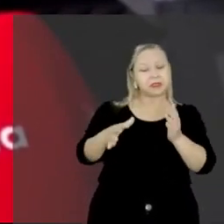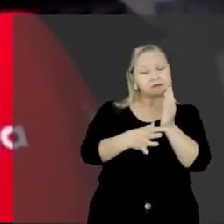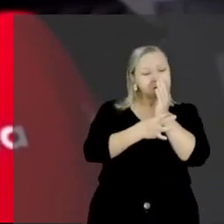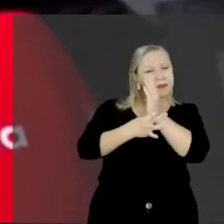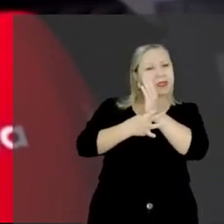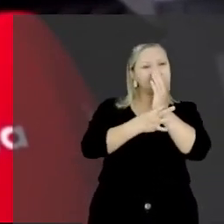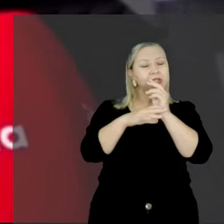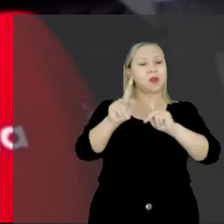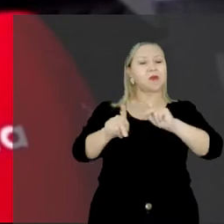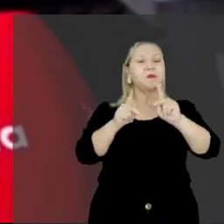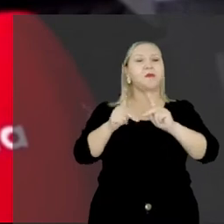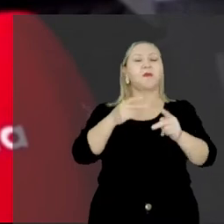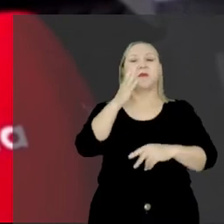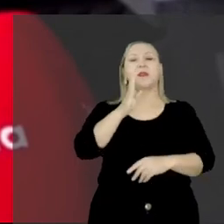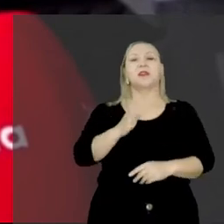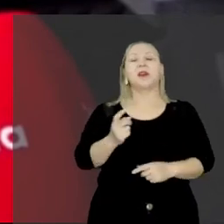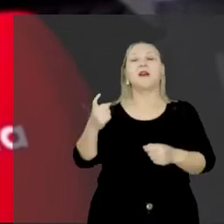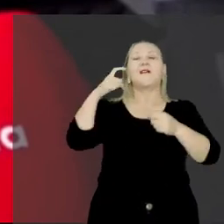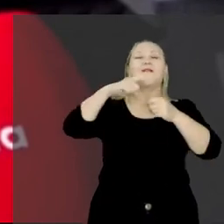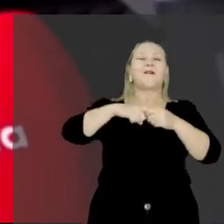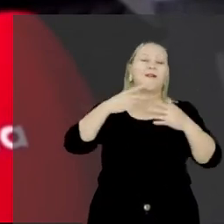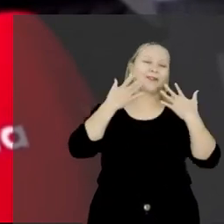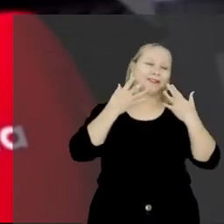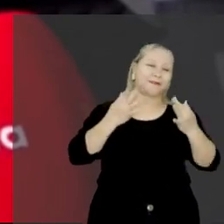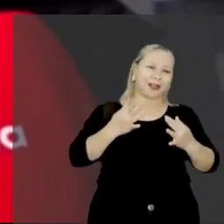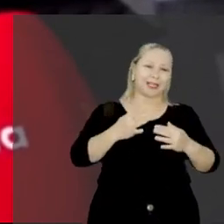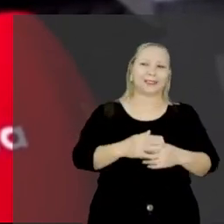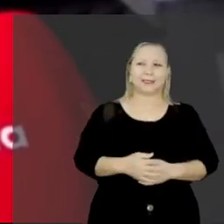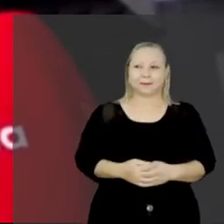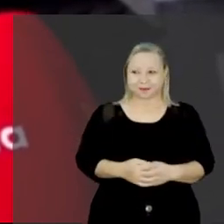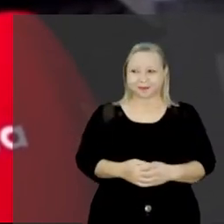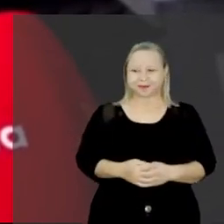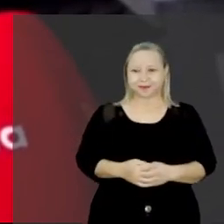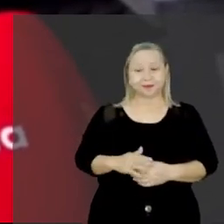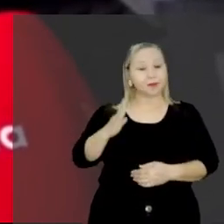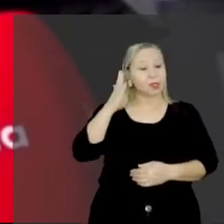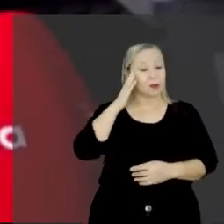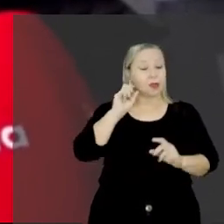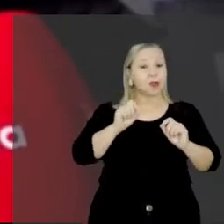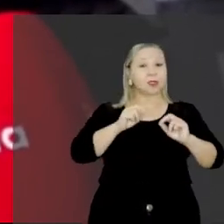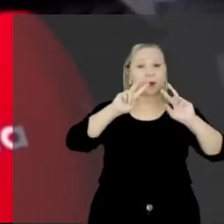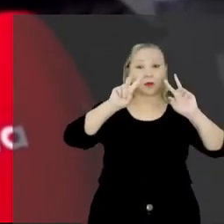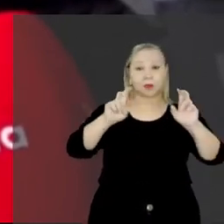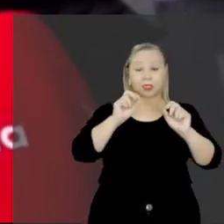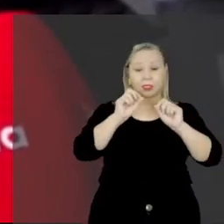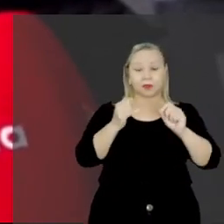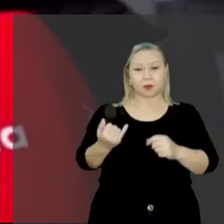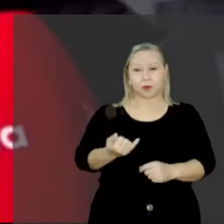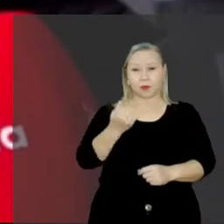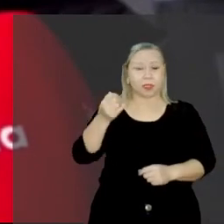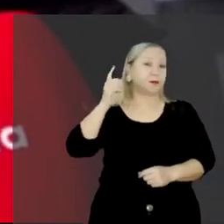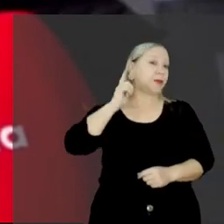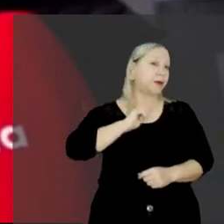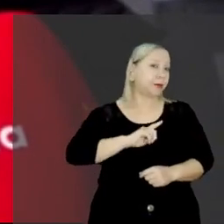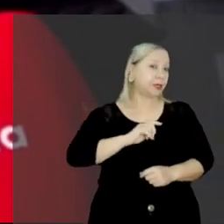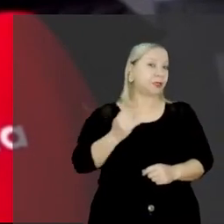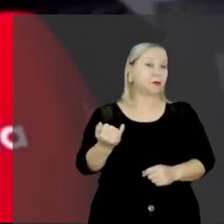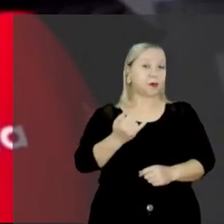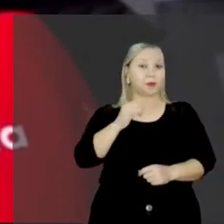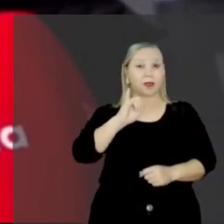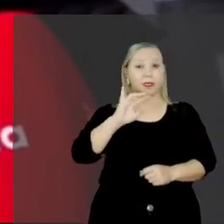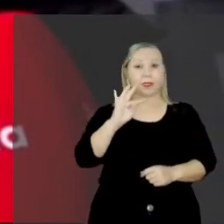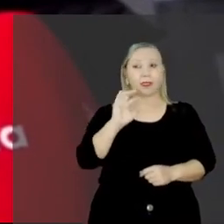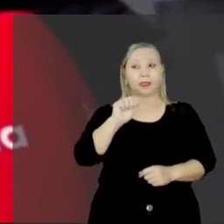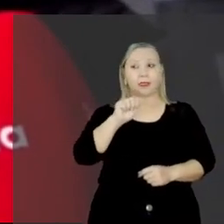Trabalhadores apoiaria o prefeito Alexandre Calil na candidatura ao governo de Minas, se o candidato do Senado fosse do PSD, como